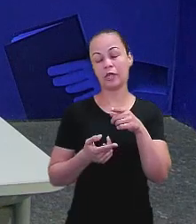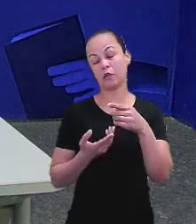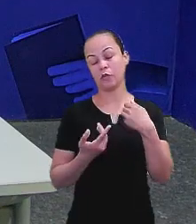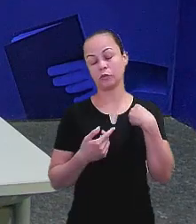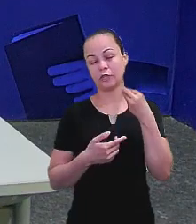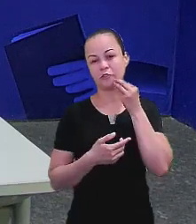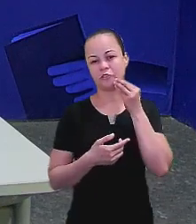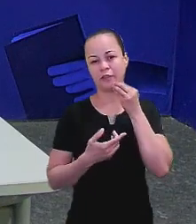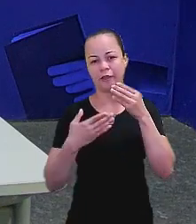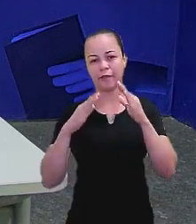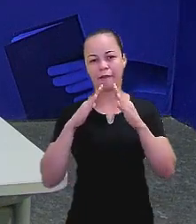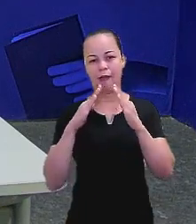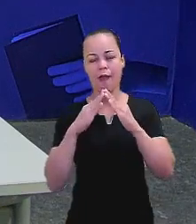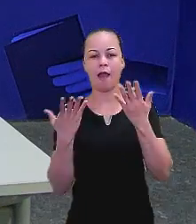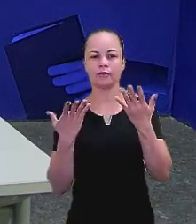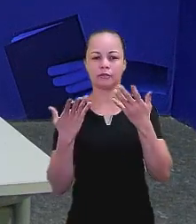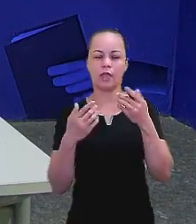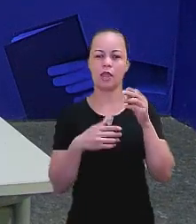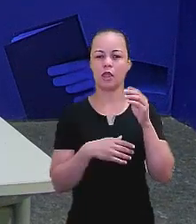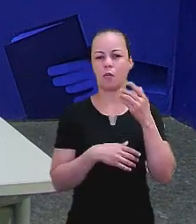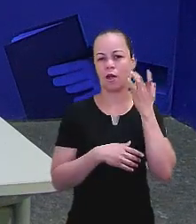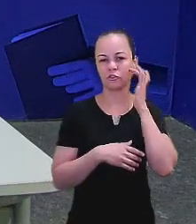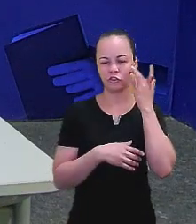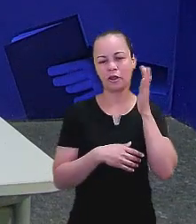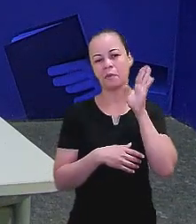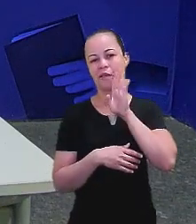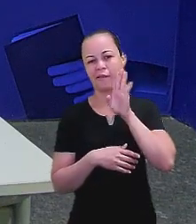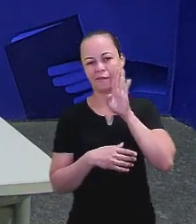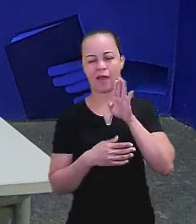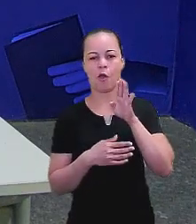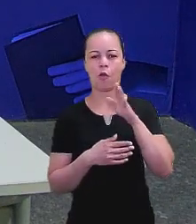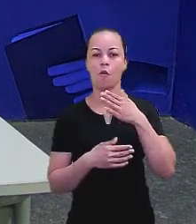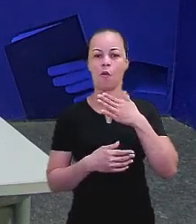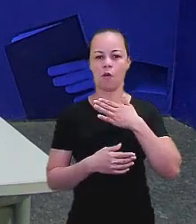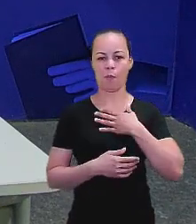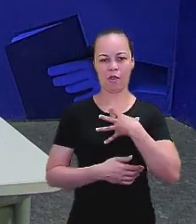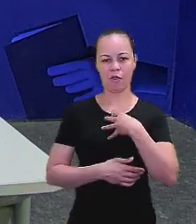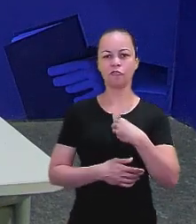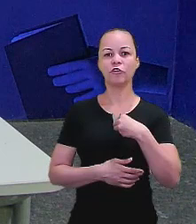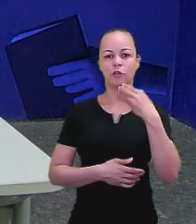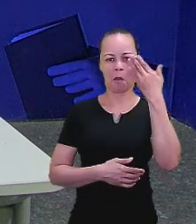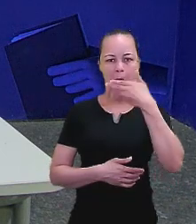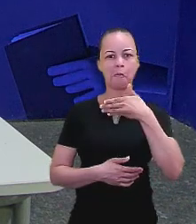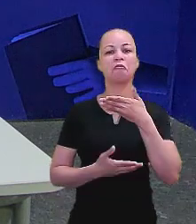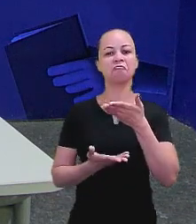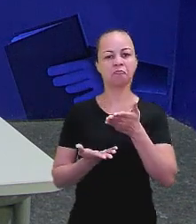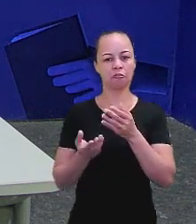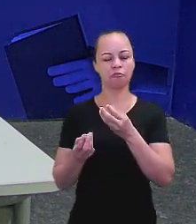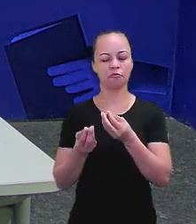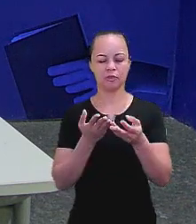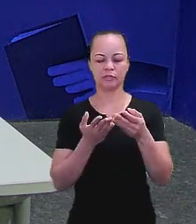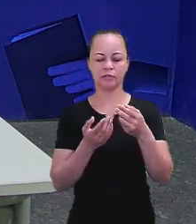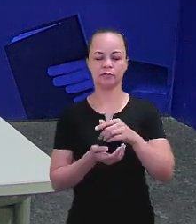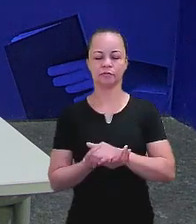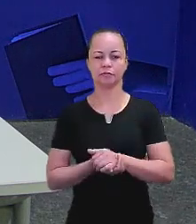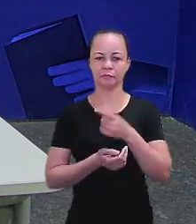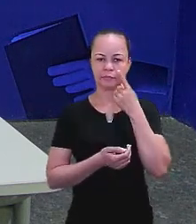legal. Então, meu filho aprovou, então vocês vão gostar também. Bora lá, deixa eu encher ela. Não é pra encher muito, tá?